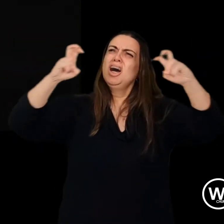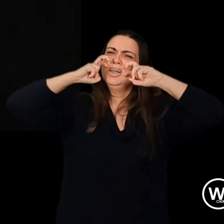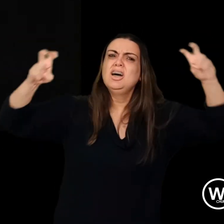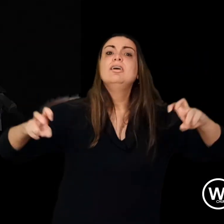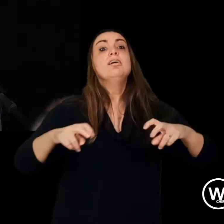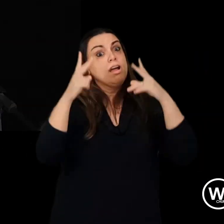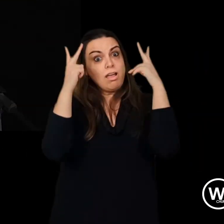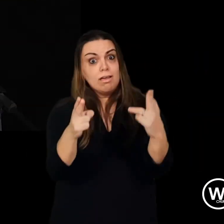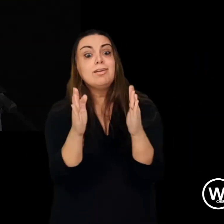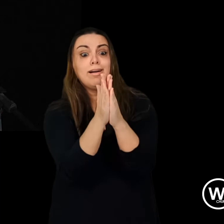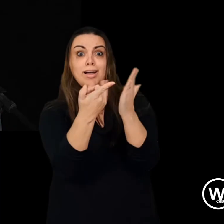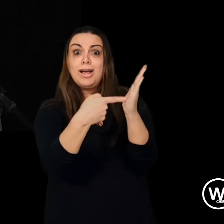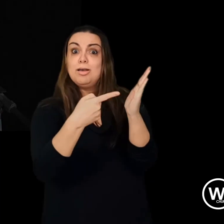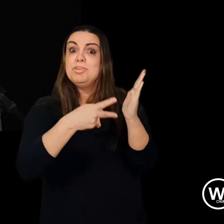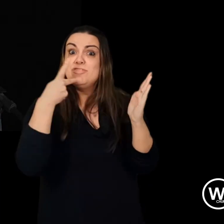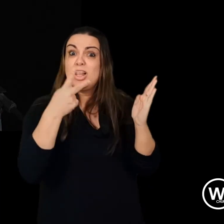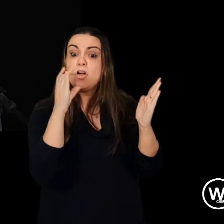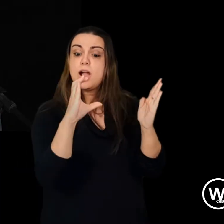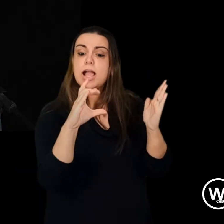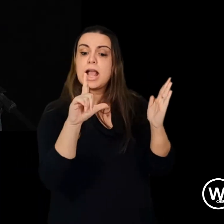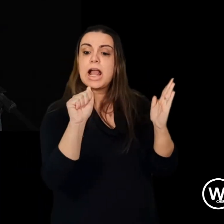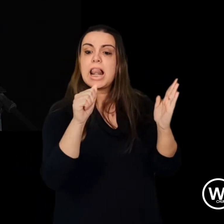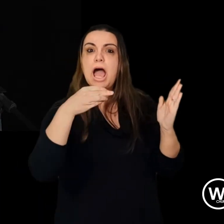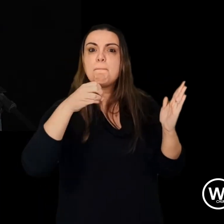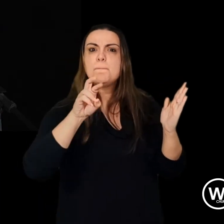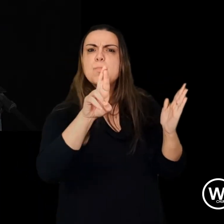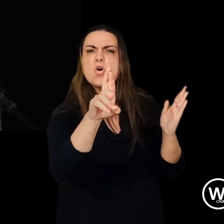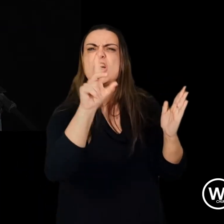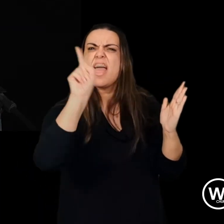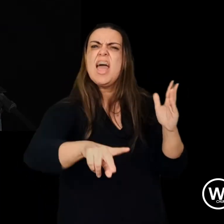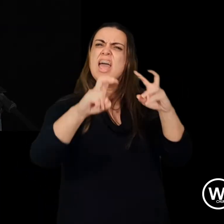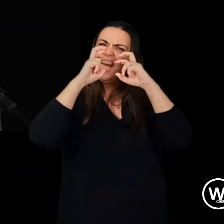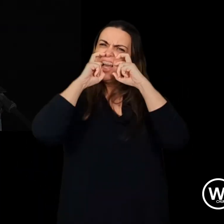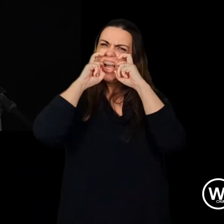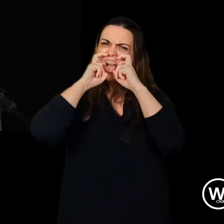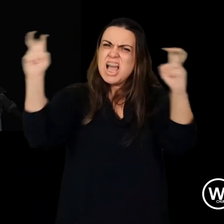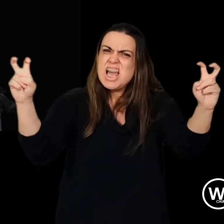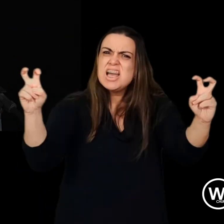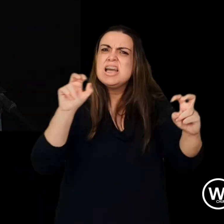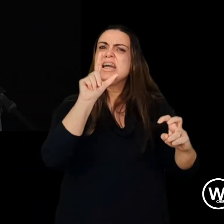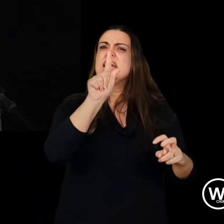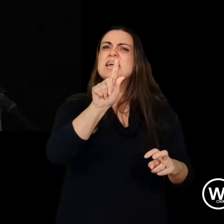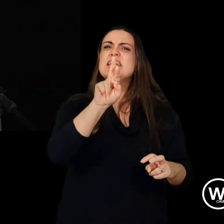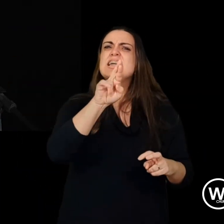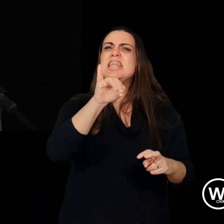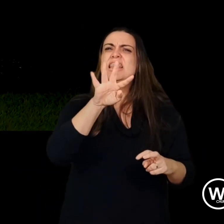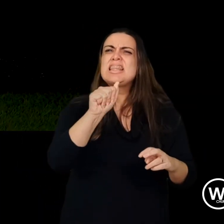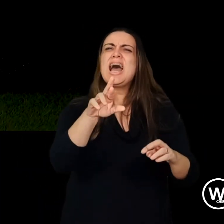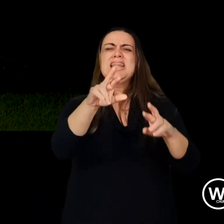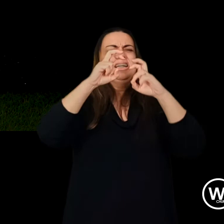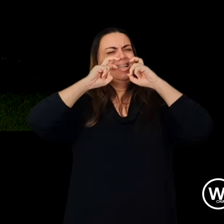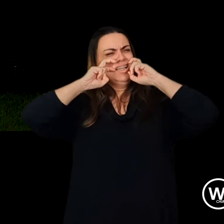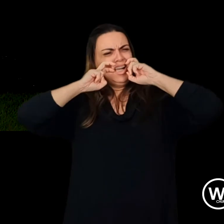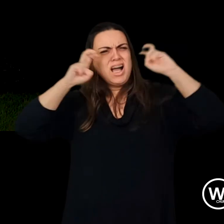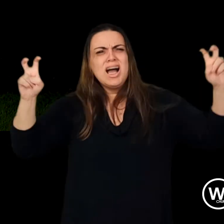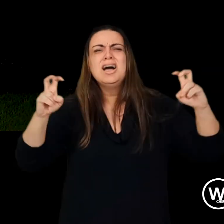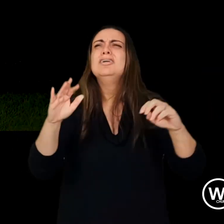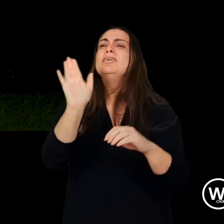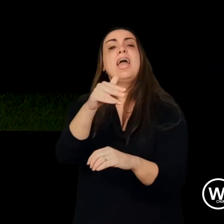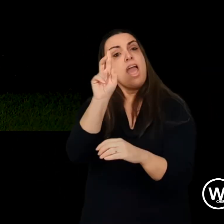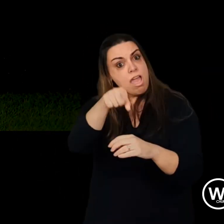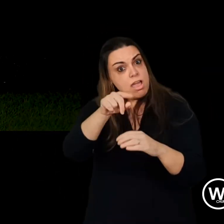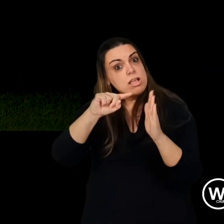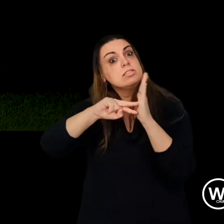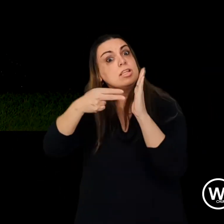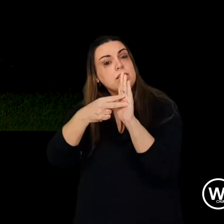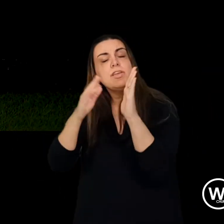dizer: clame por entendimento, grite por discernimento. Quando eu comecei